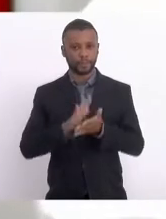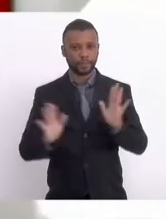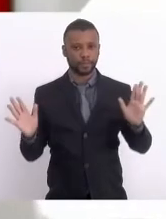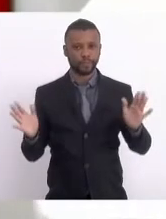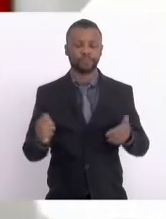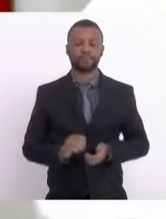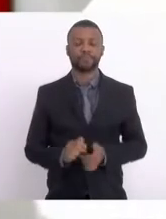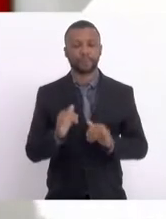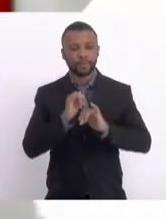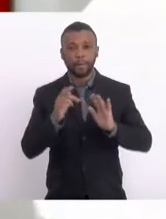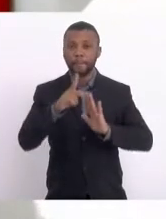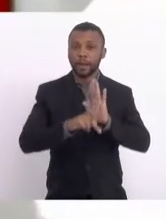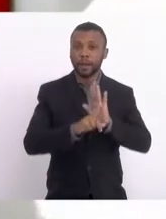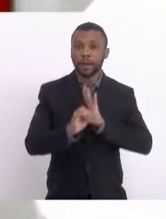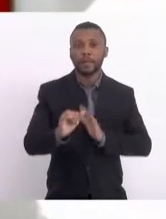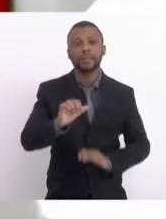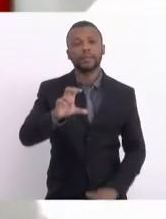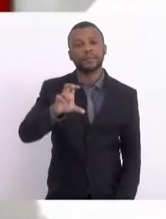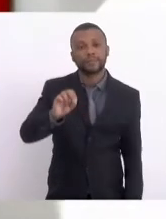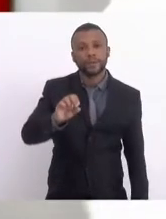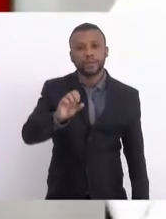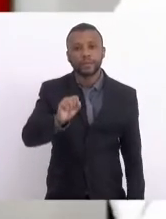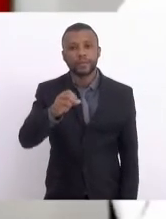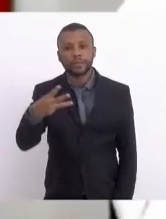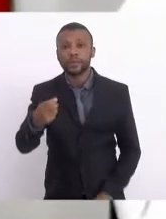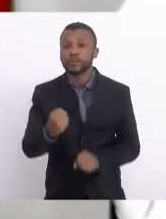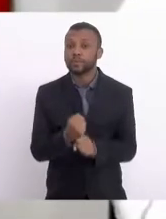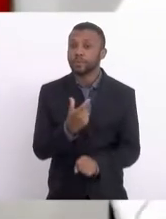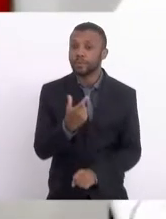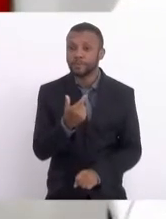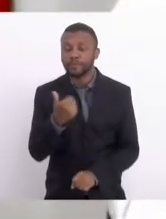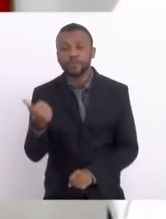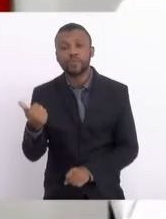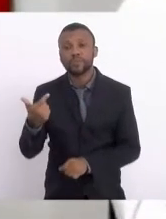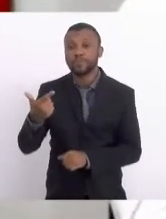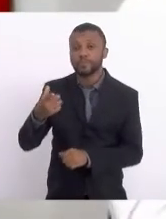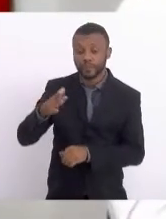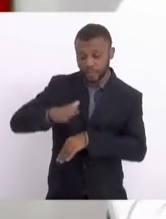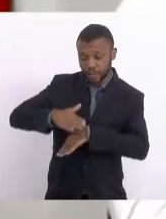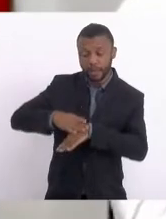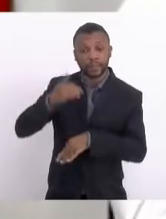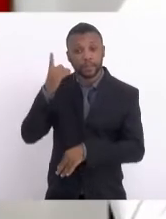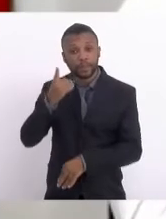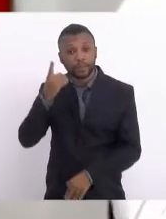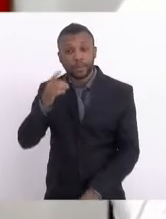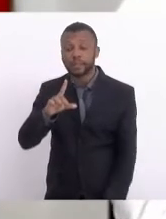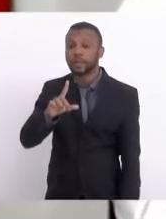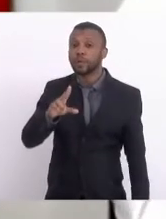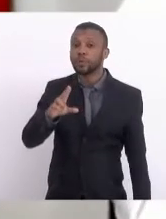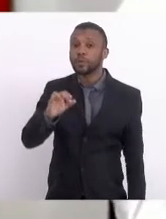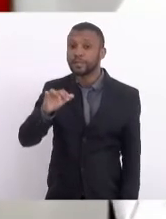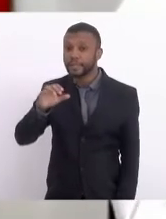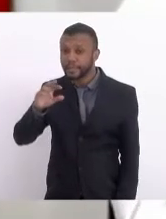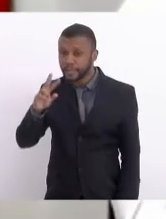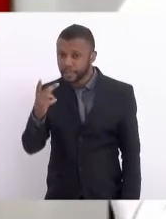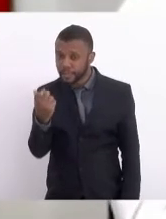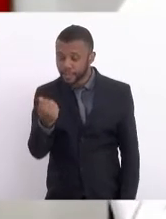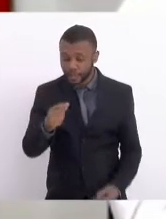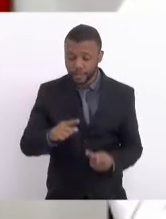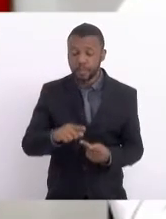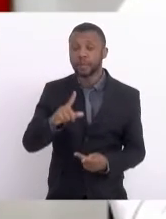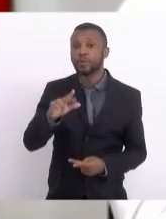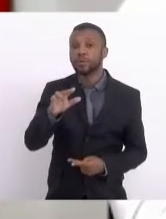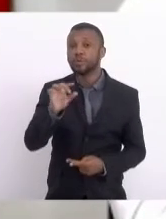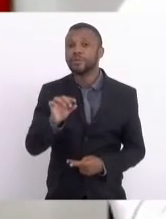Anuncio. Projeto de lei número 5083, de 21, de autoria da deputada Lucinha e Luiz Paulo, que dispõe sobre as medidas